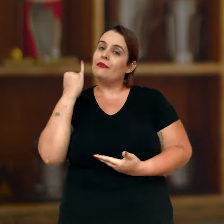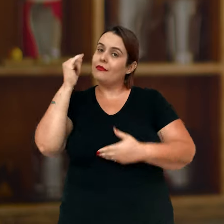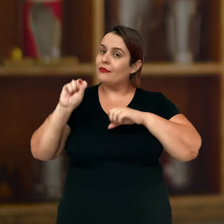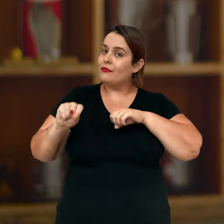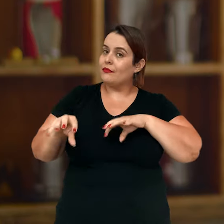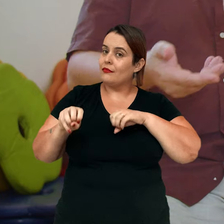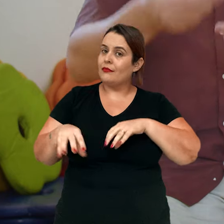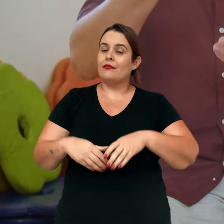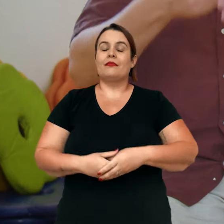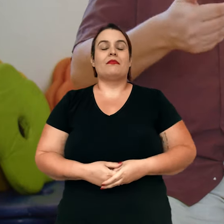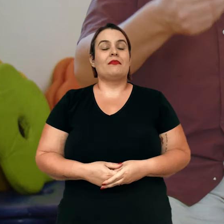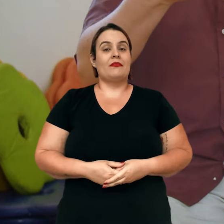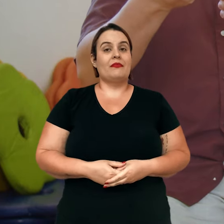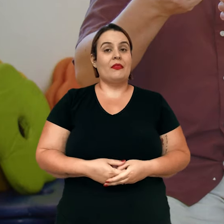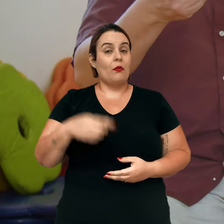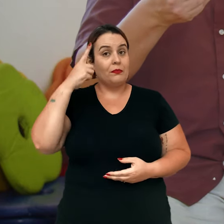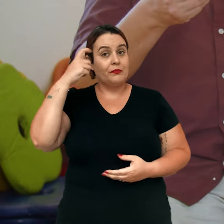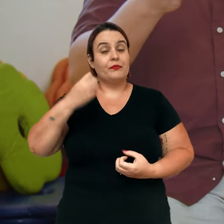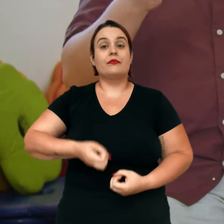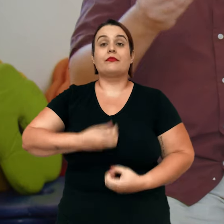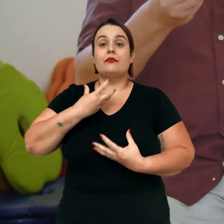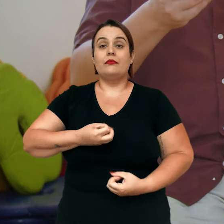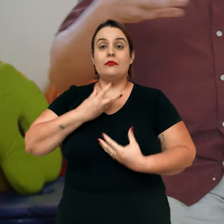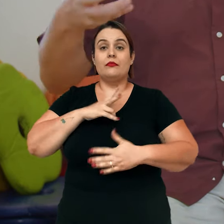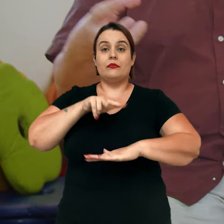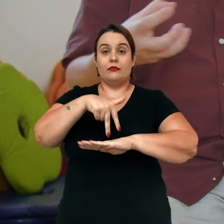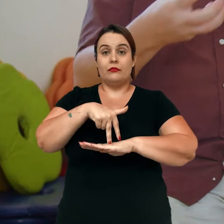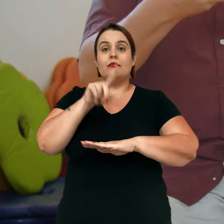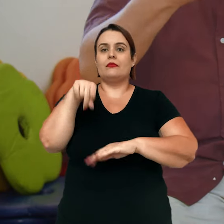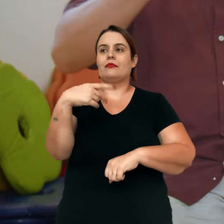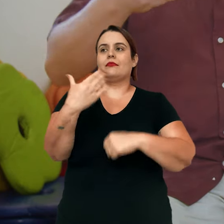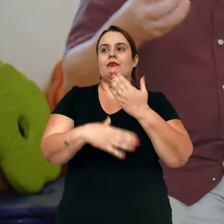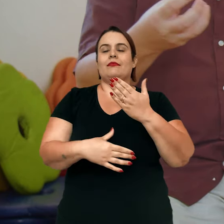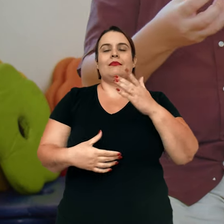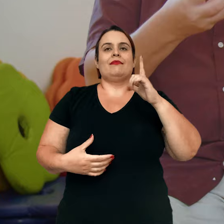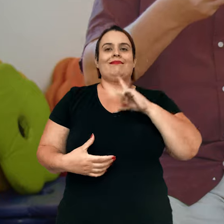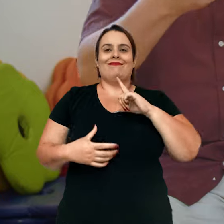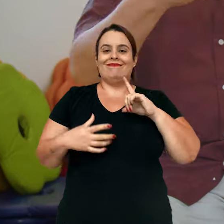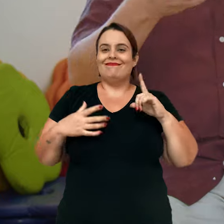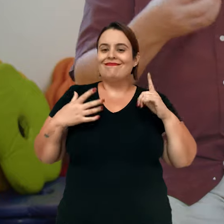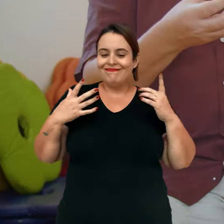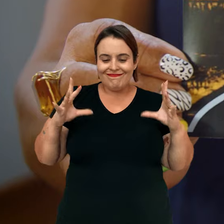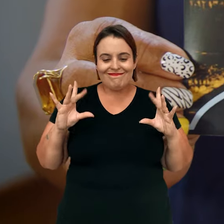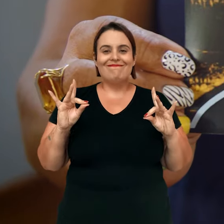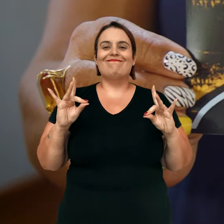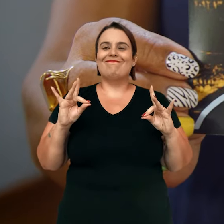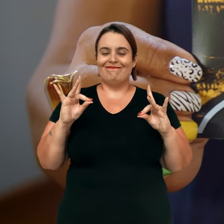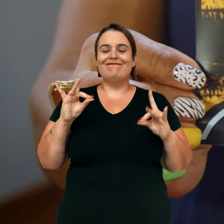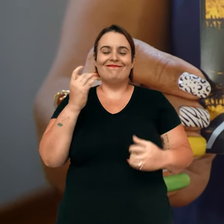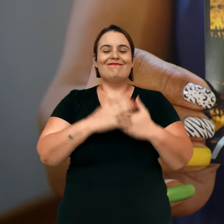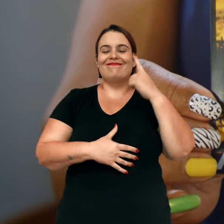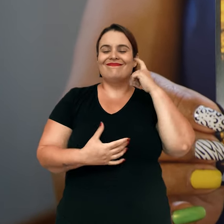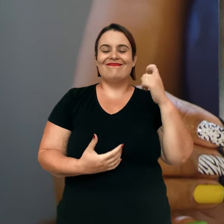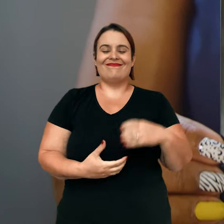importantíssima em educação. E aí a ideia do sarau, ela nasce justamente para dar esse caldo, né?